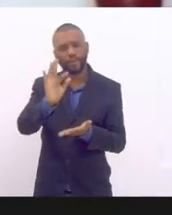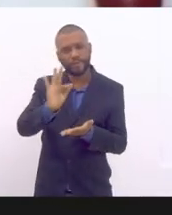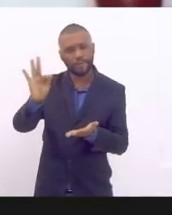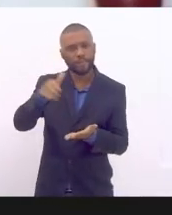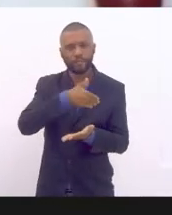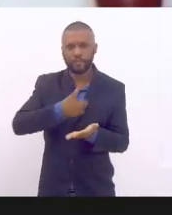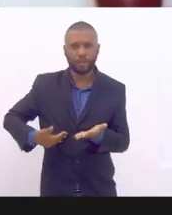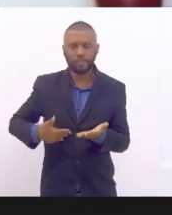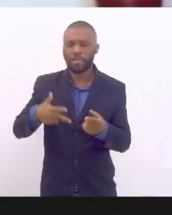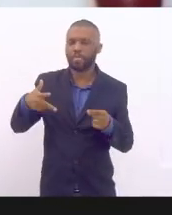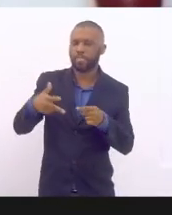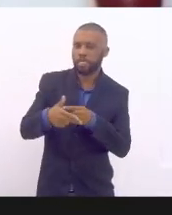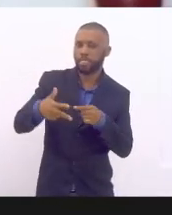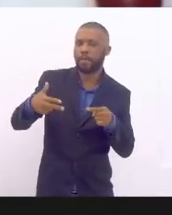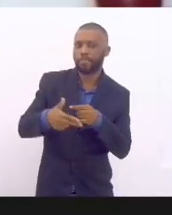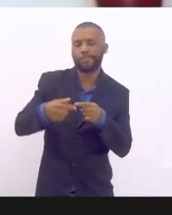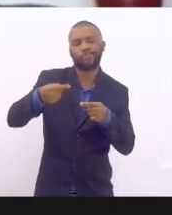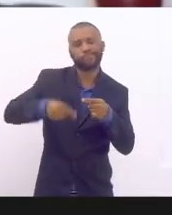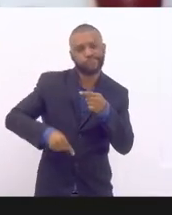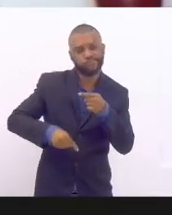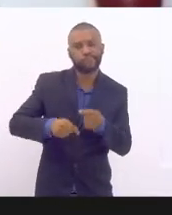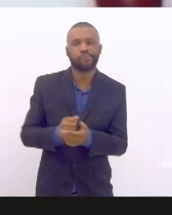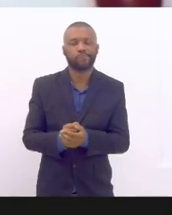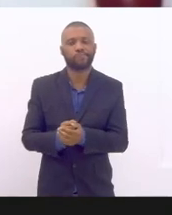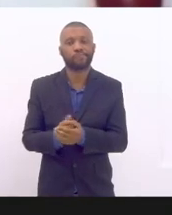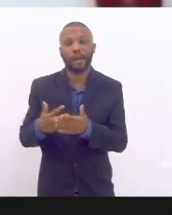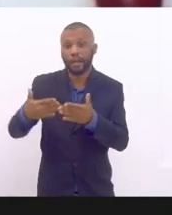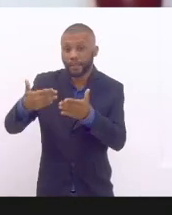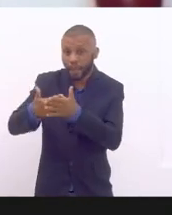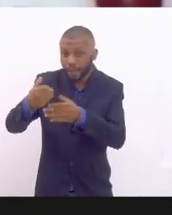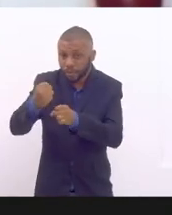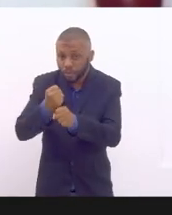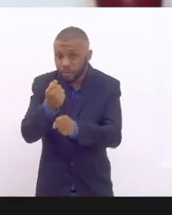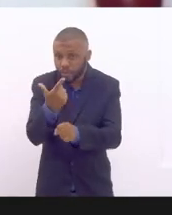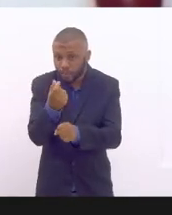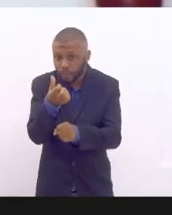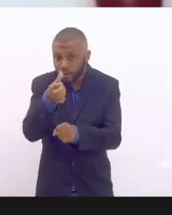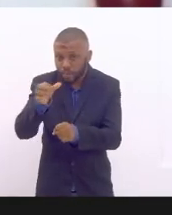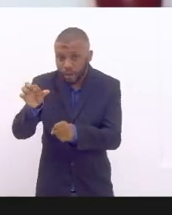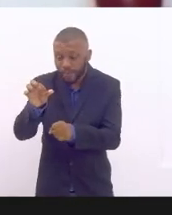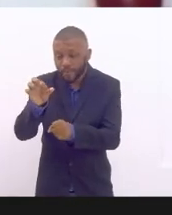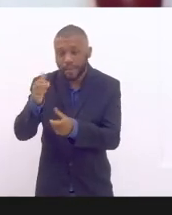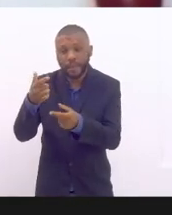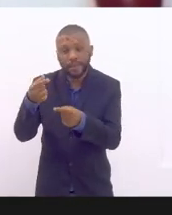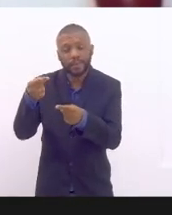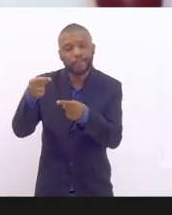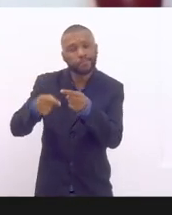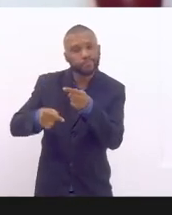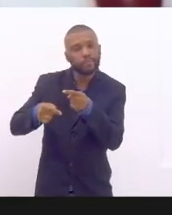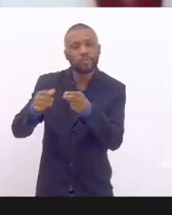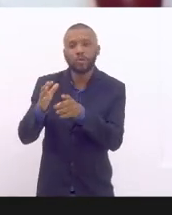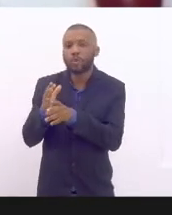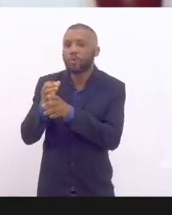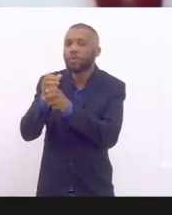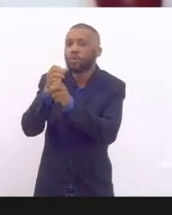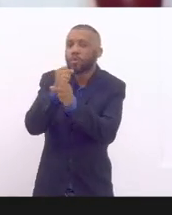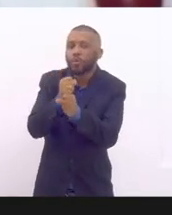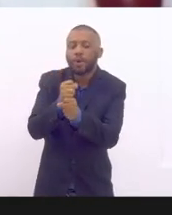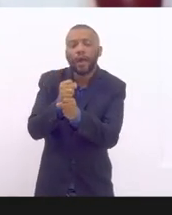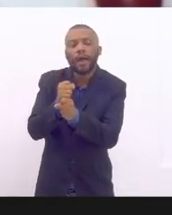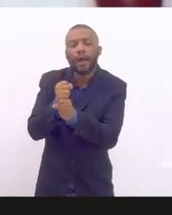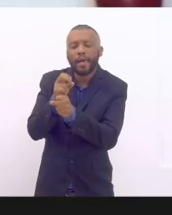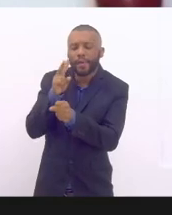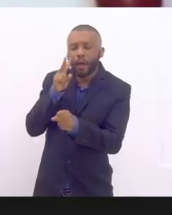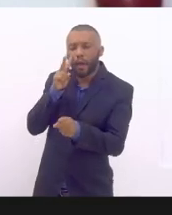expressivas perdas é até 2019 essa perdas eram observadas apenas pelo